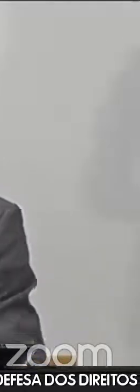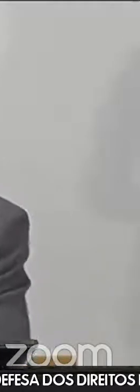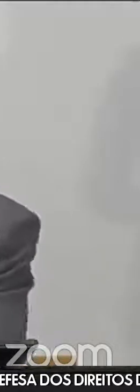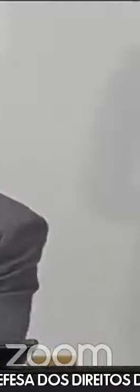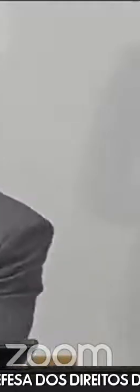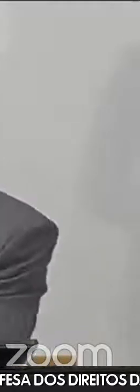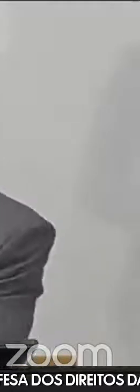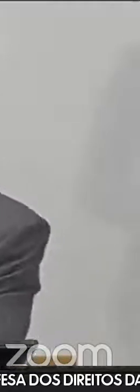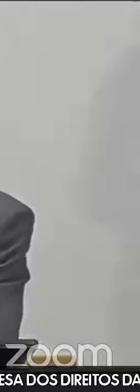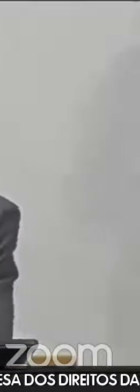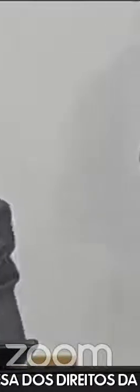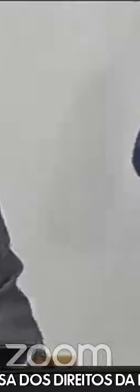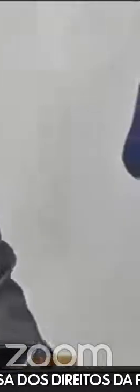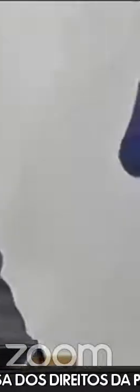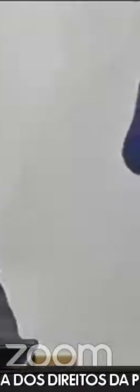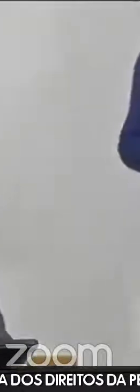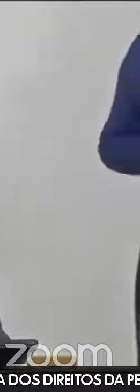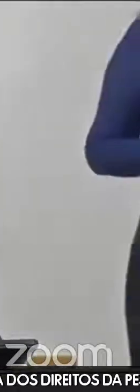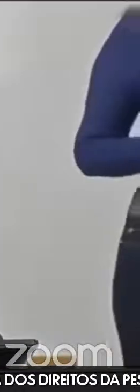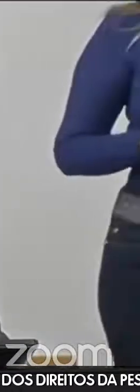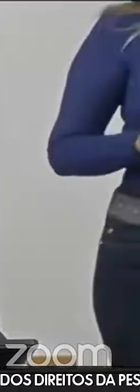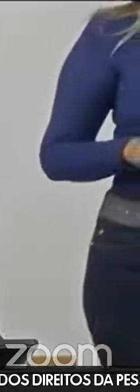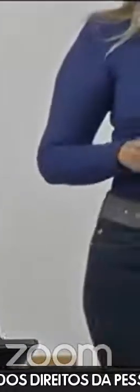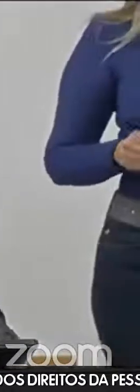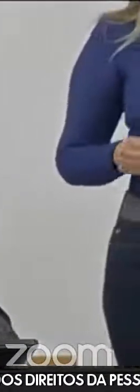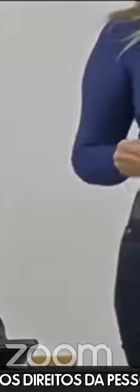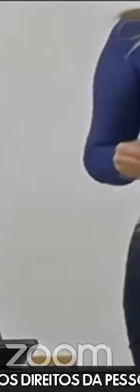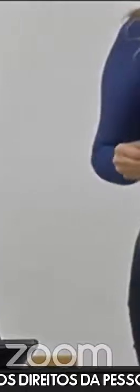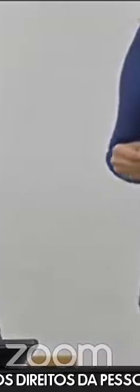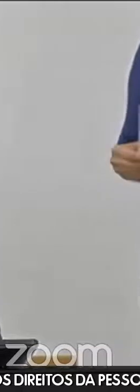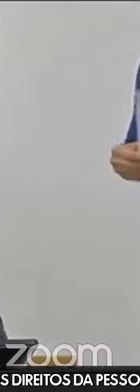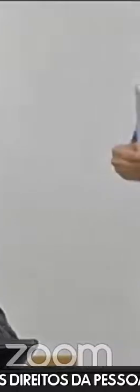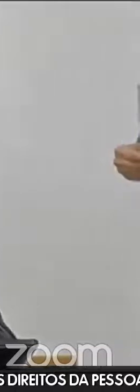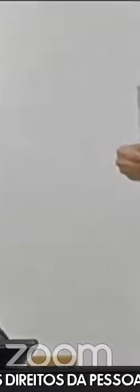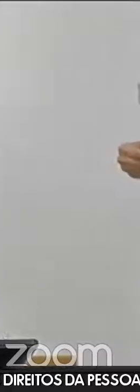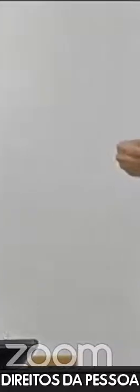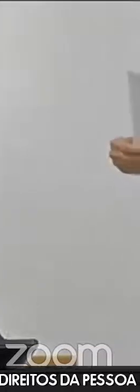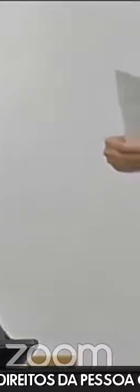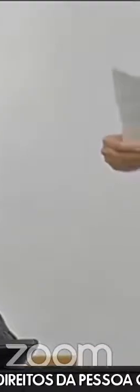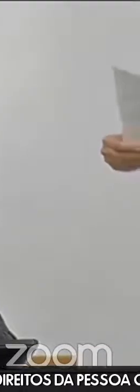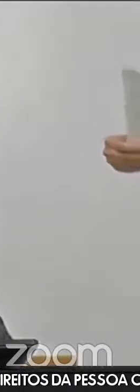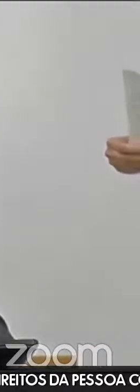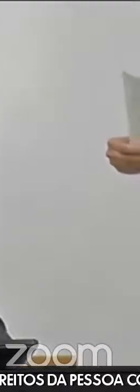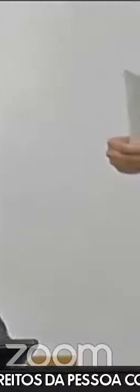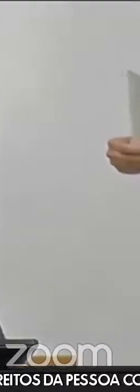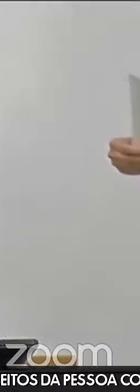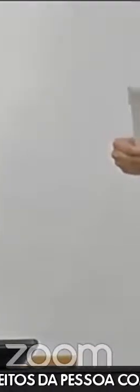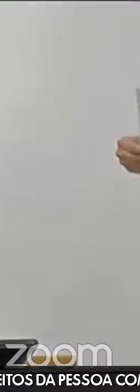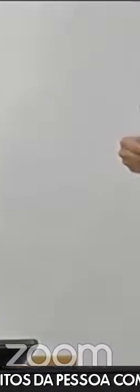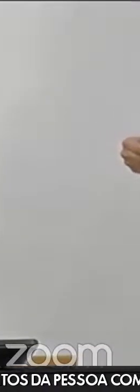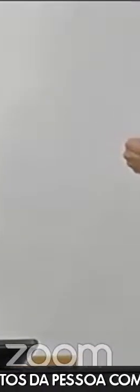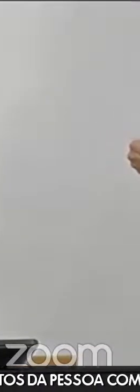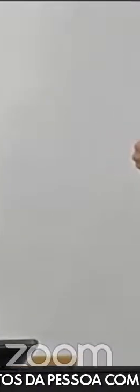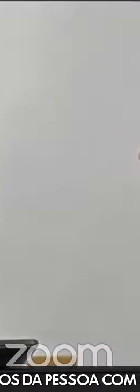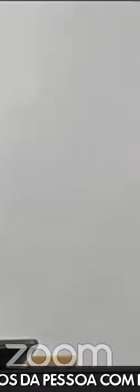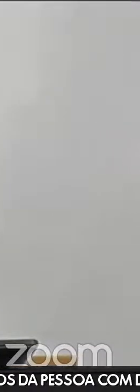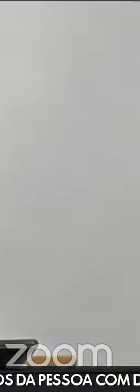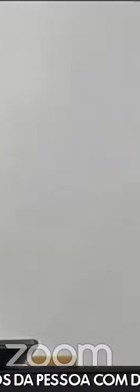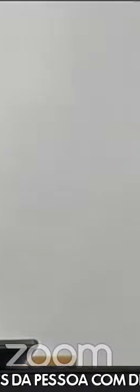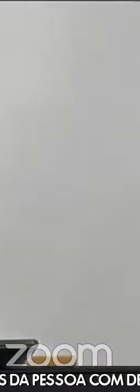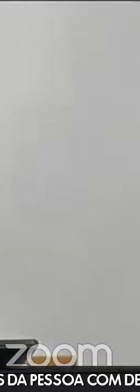peço a assessoria, se chegar mais manifestações, pode passar que a gente vai fazendo a leitura aqui. Eu quero passar então